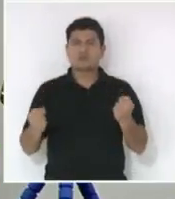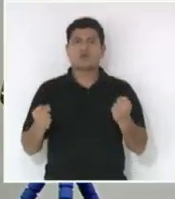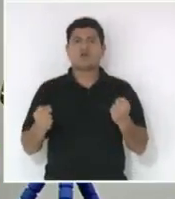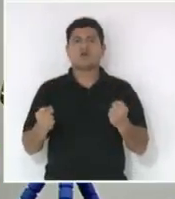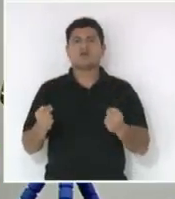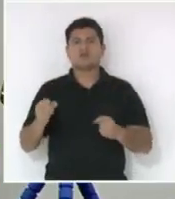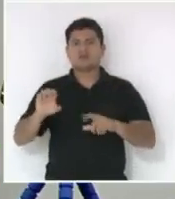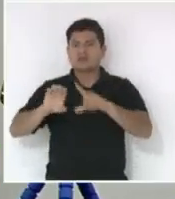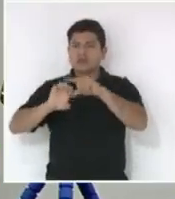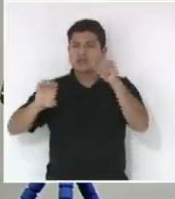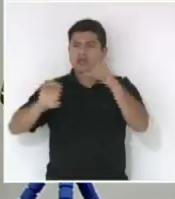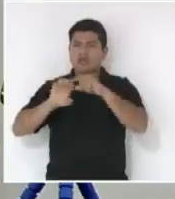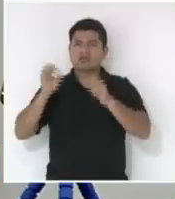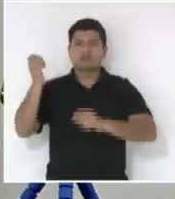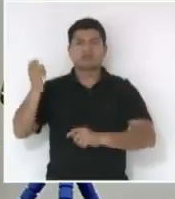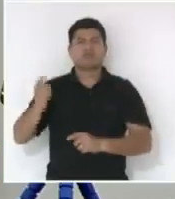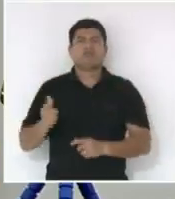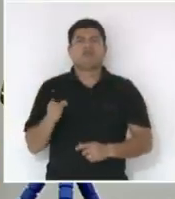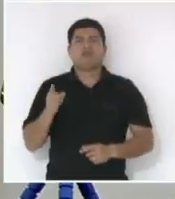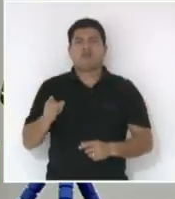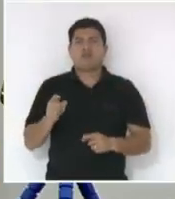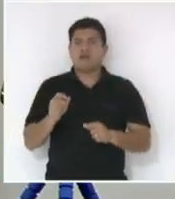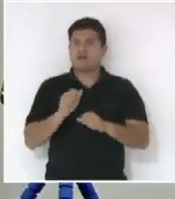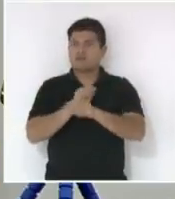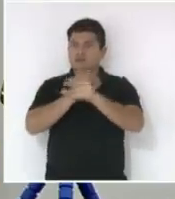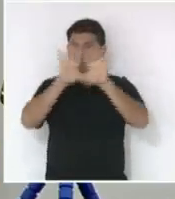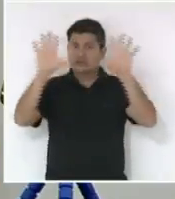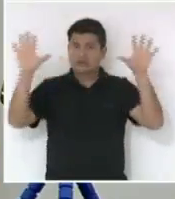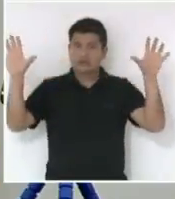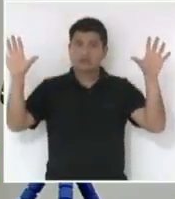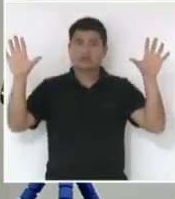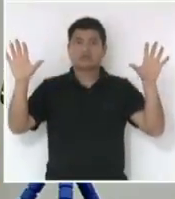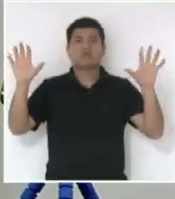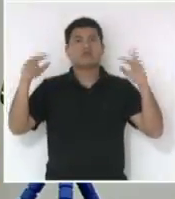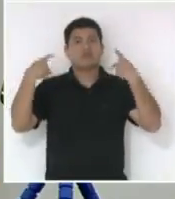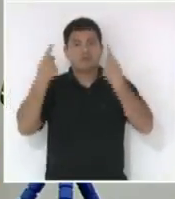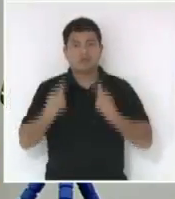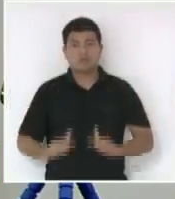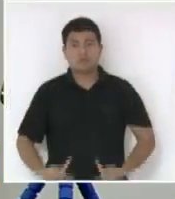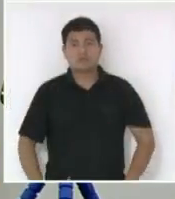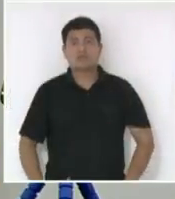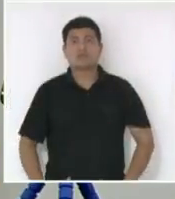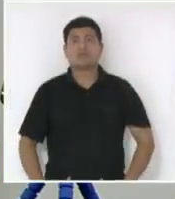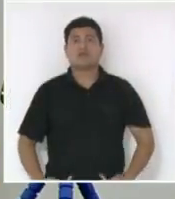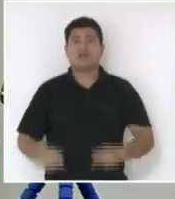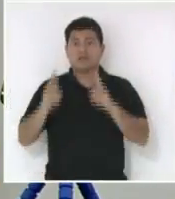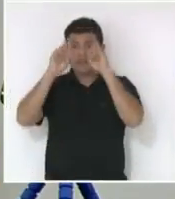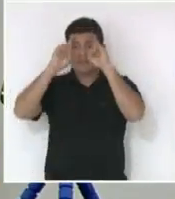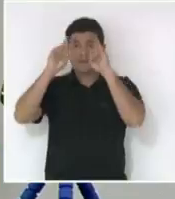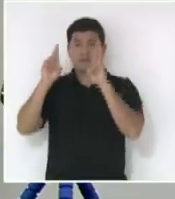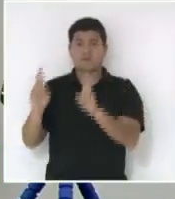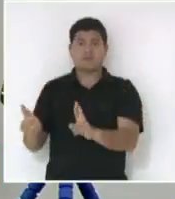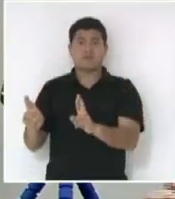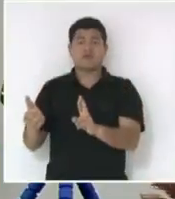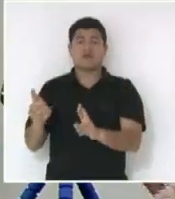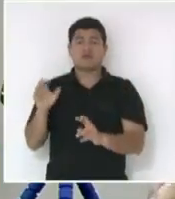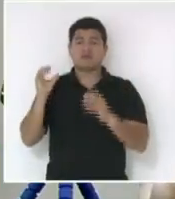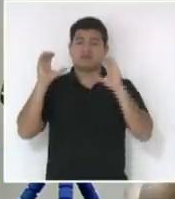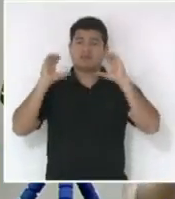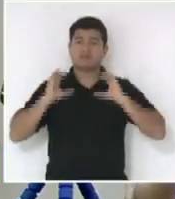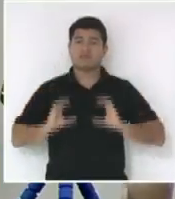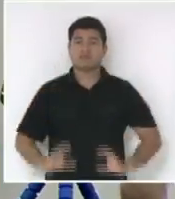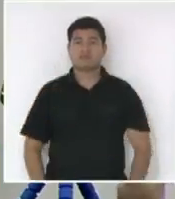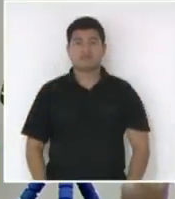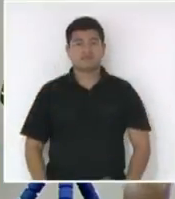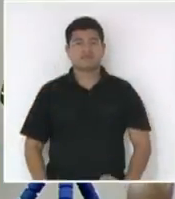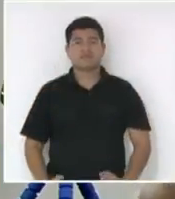empreender de forma transparente, humana e com respeito ao cidadão. E